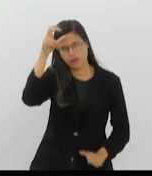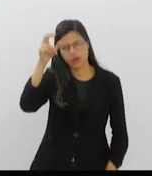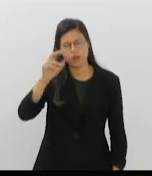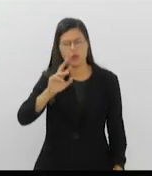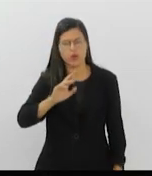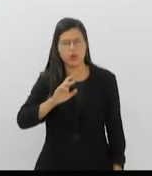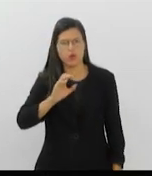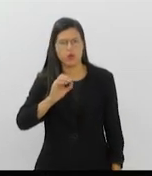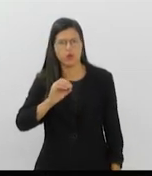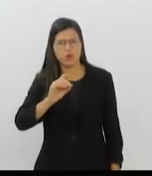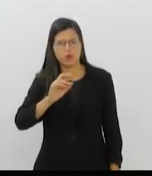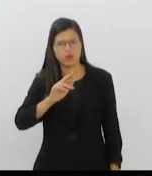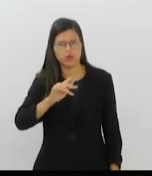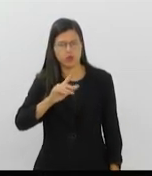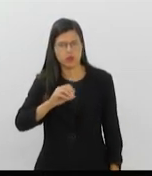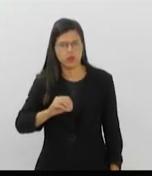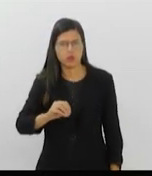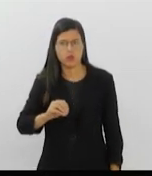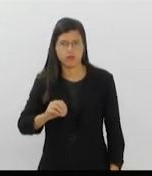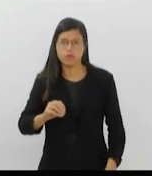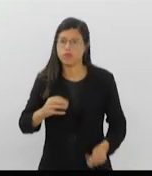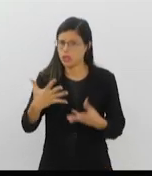Rodriguinho seja